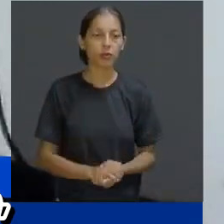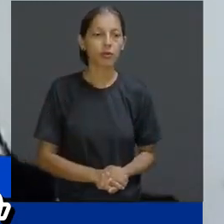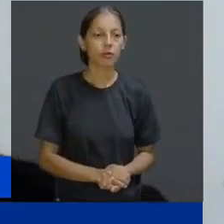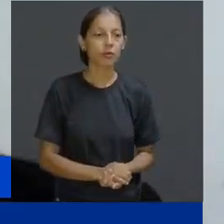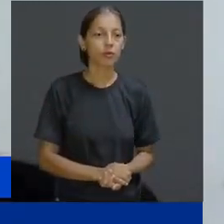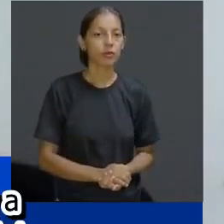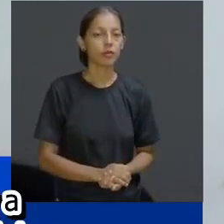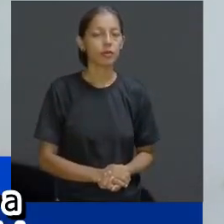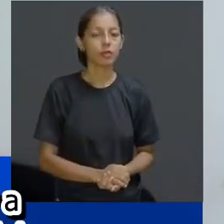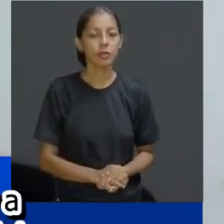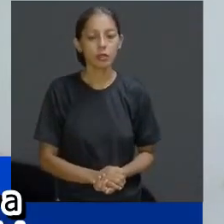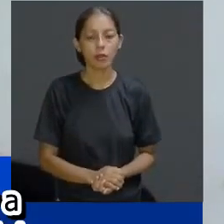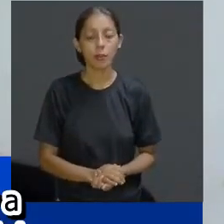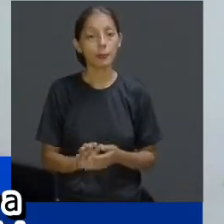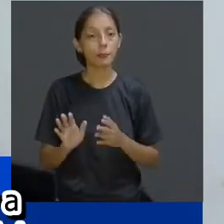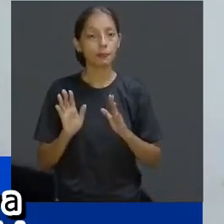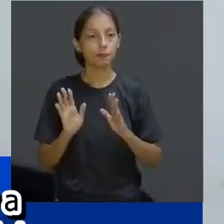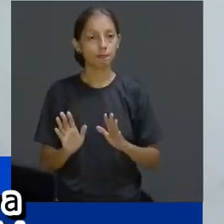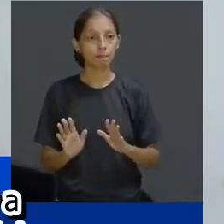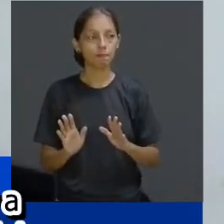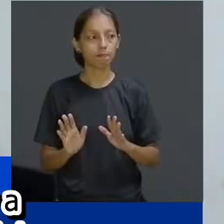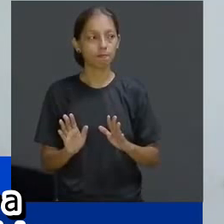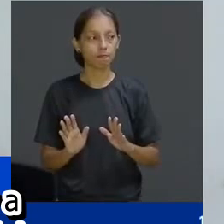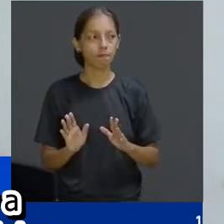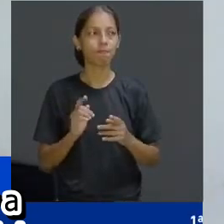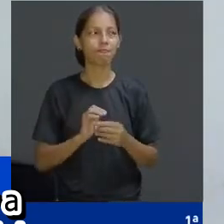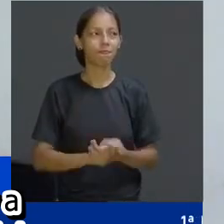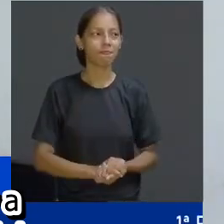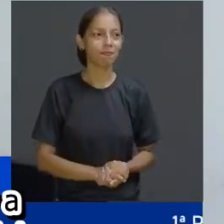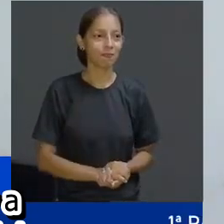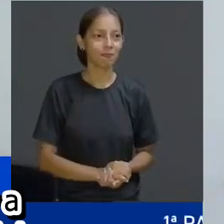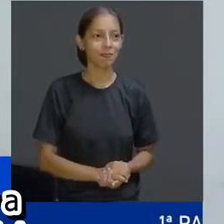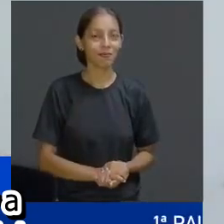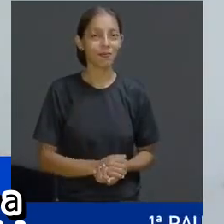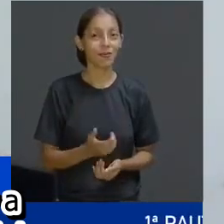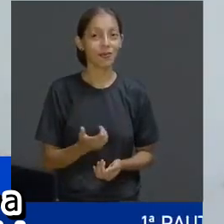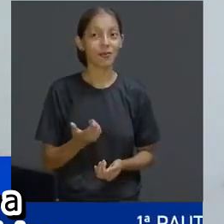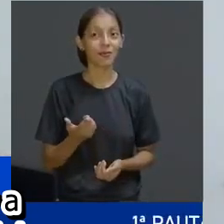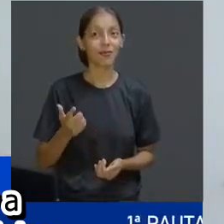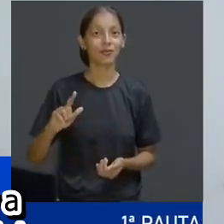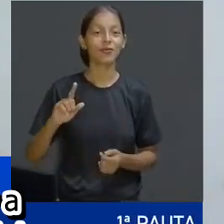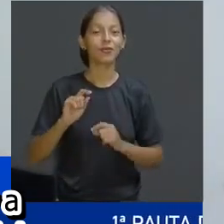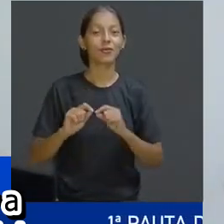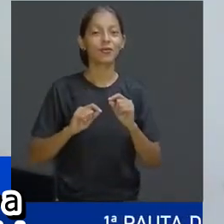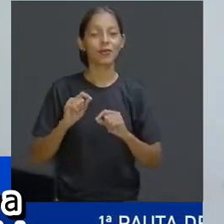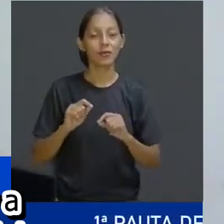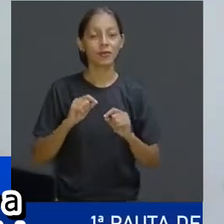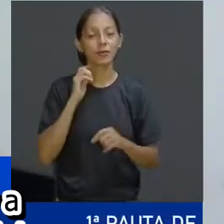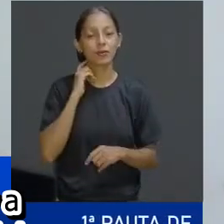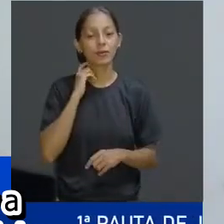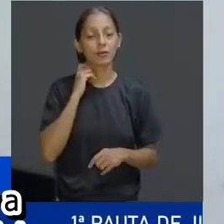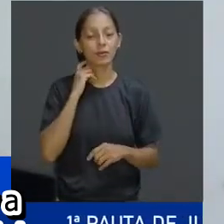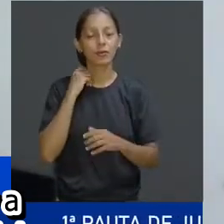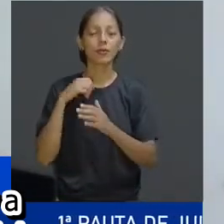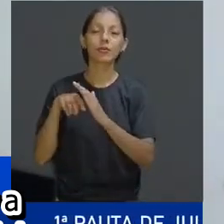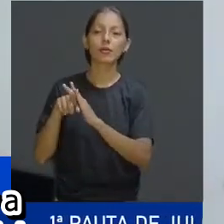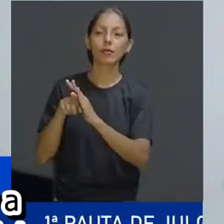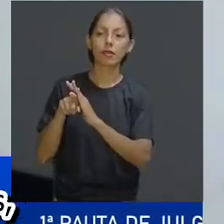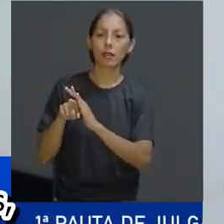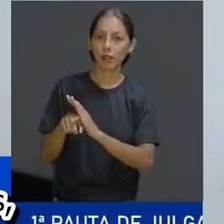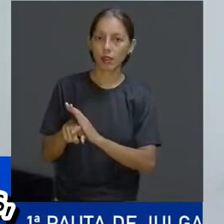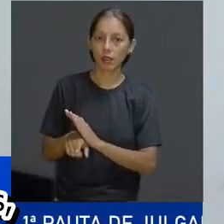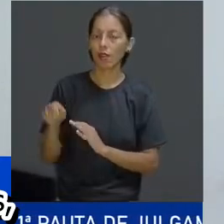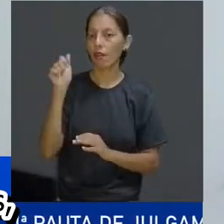seja o caso. Entretanto, outras coisas que poderiam atrair a incidência, a verificação da candidatura